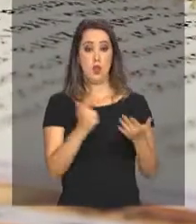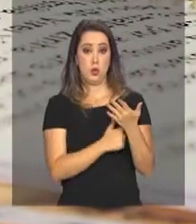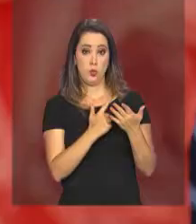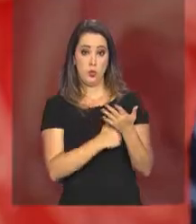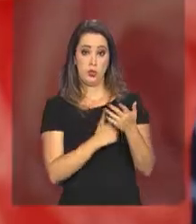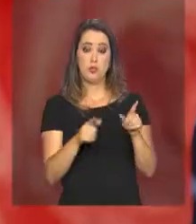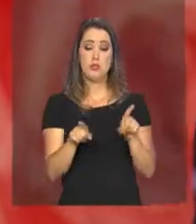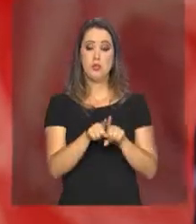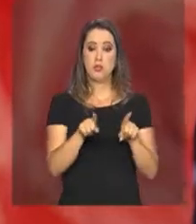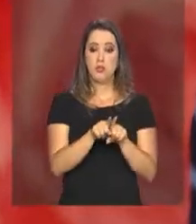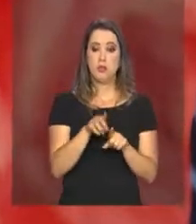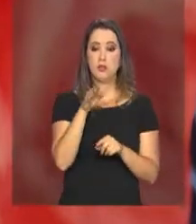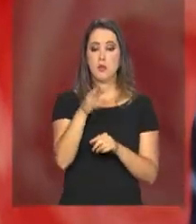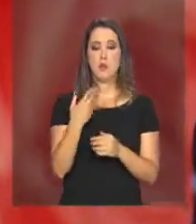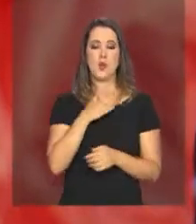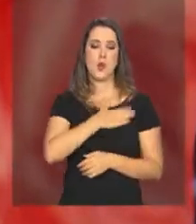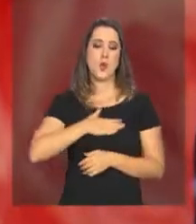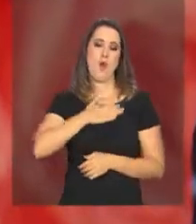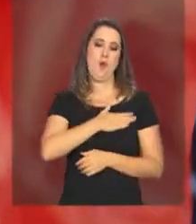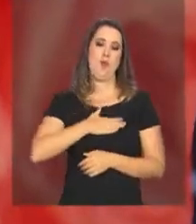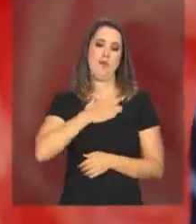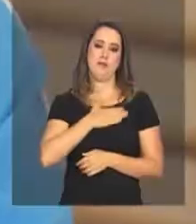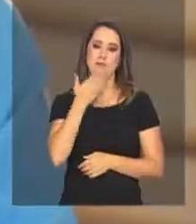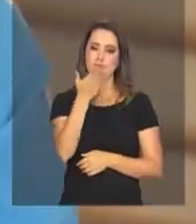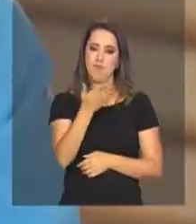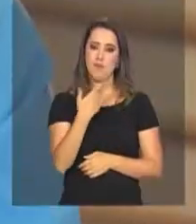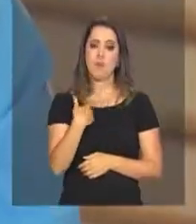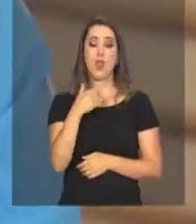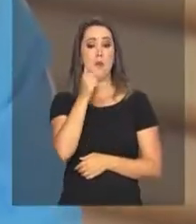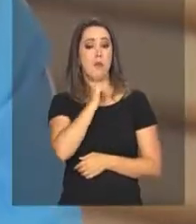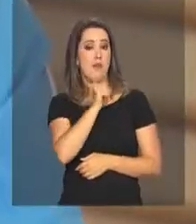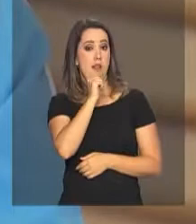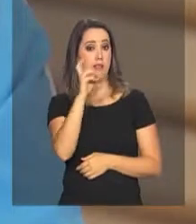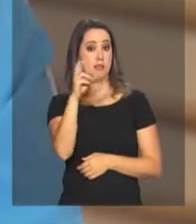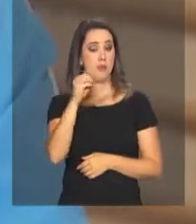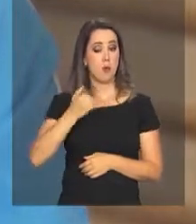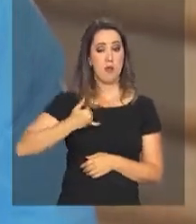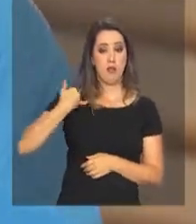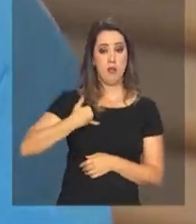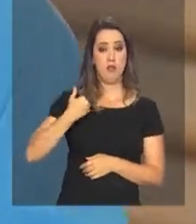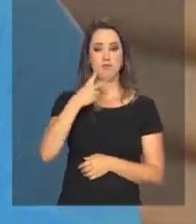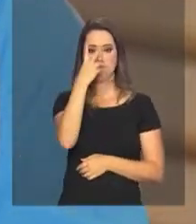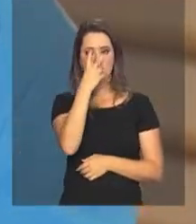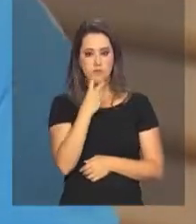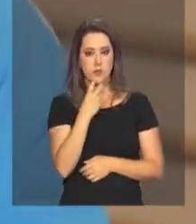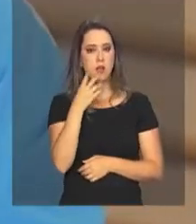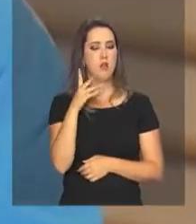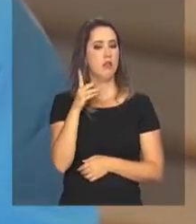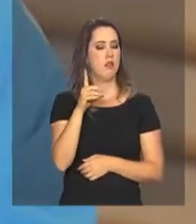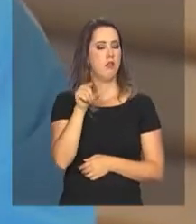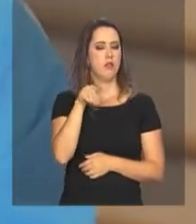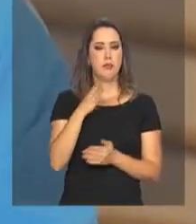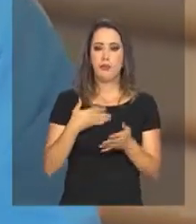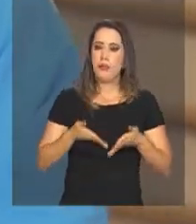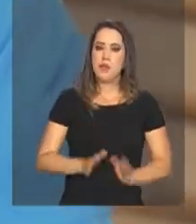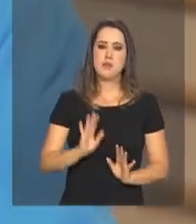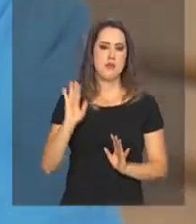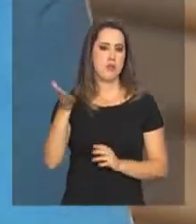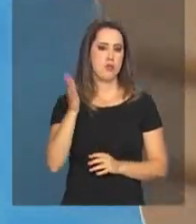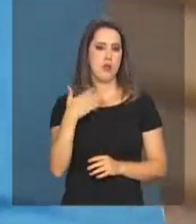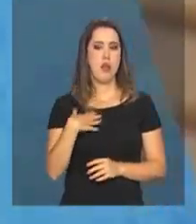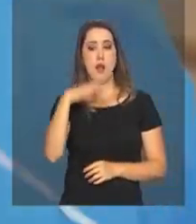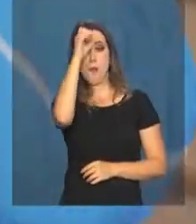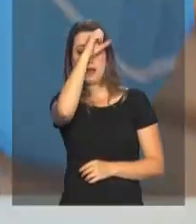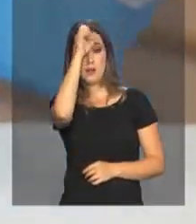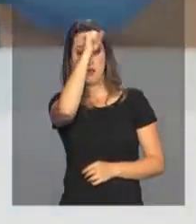que maria epifânia mais gosta de fazer a mineira de 50 anos é deficiente visual desde que nasceu ela diz que aprendeu